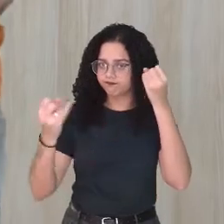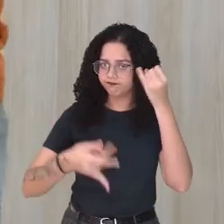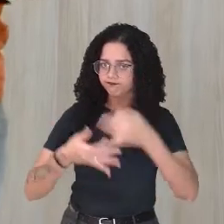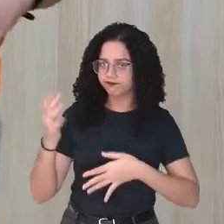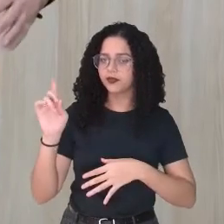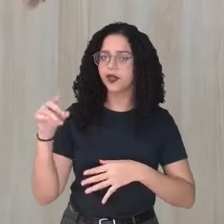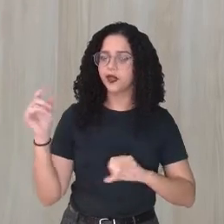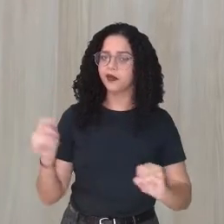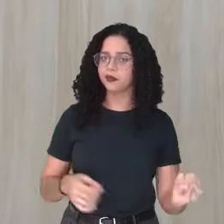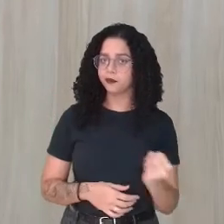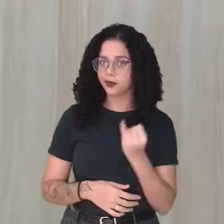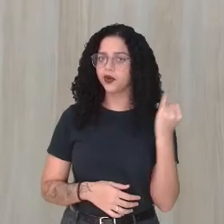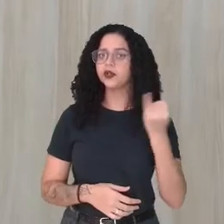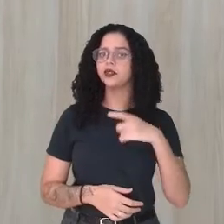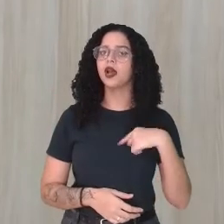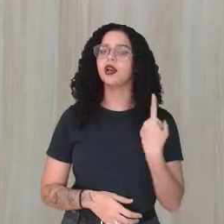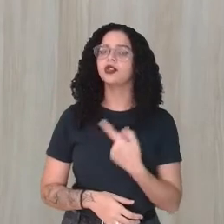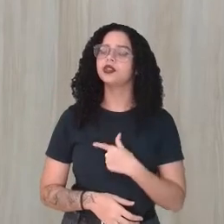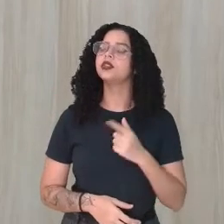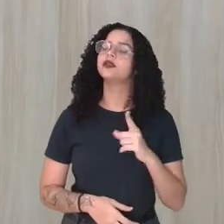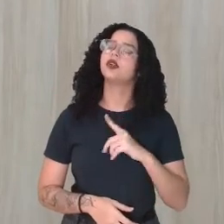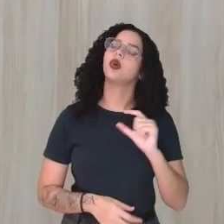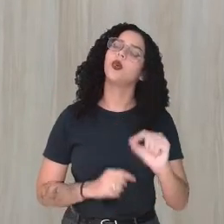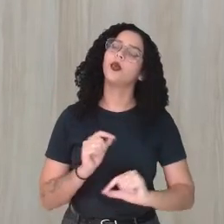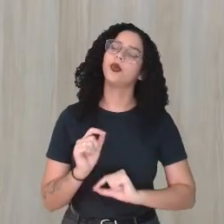é importante nós termos aí